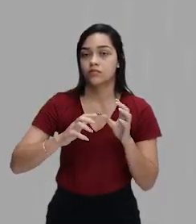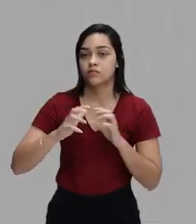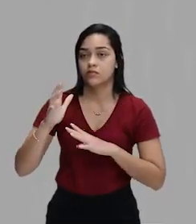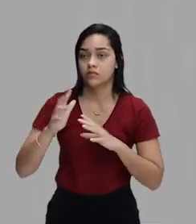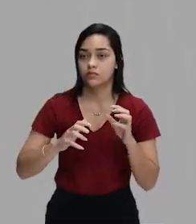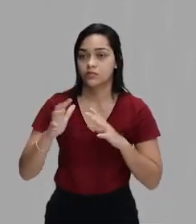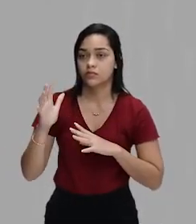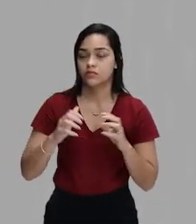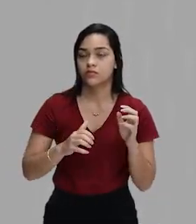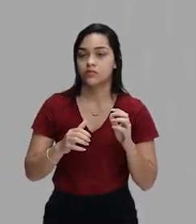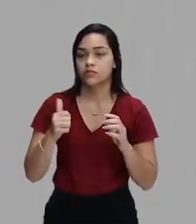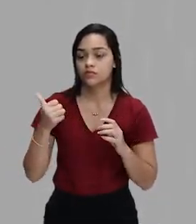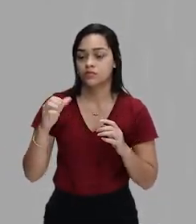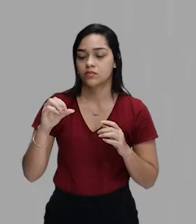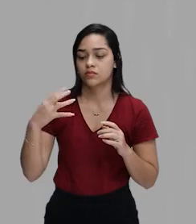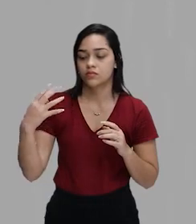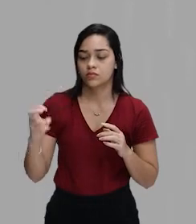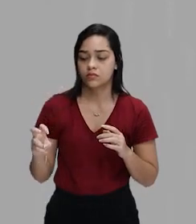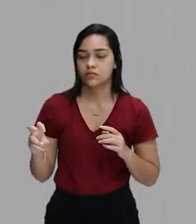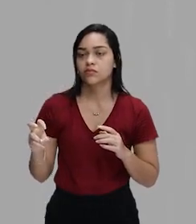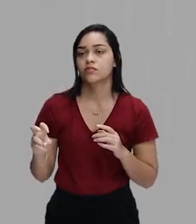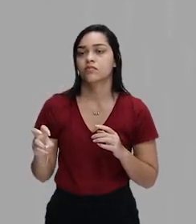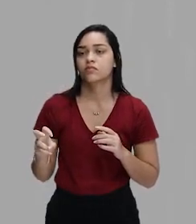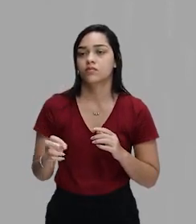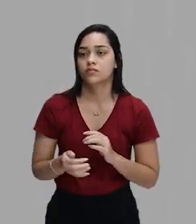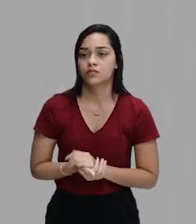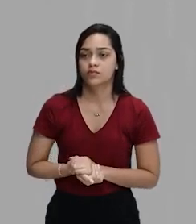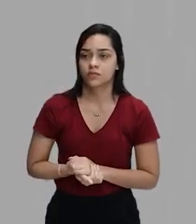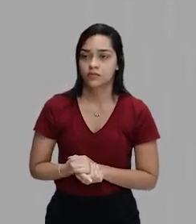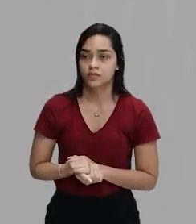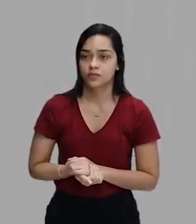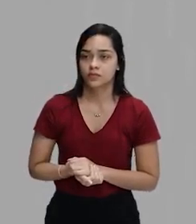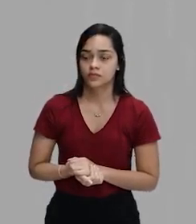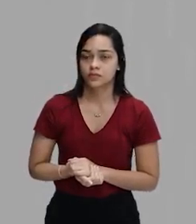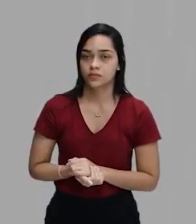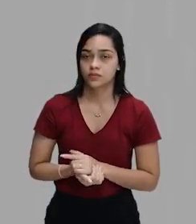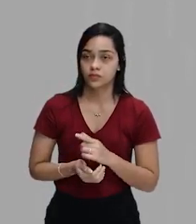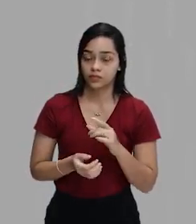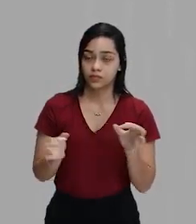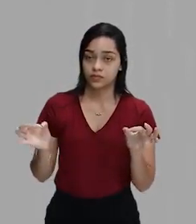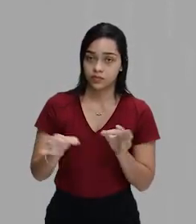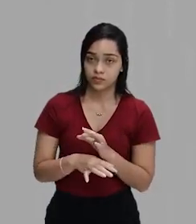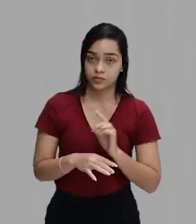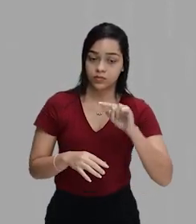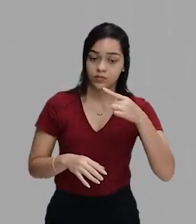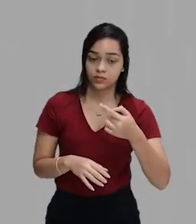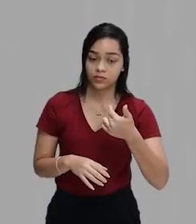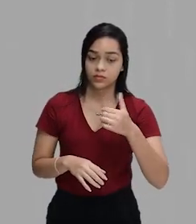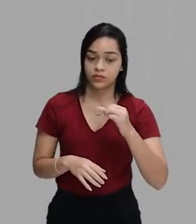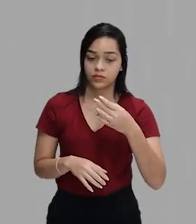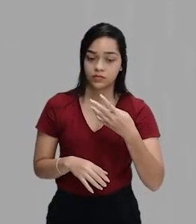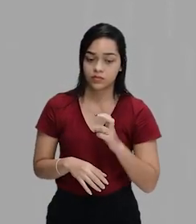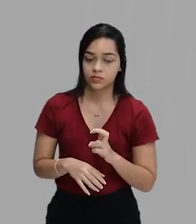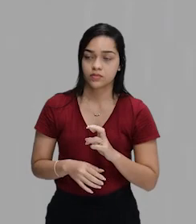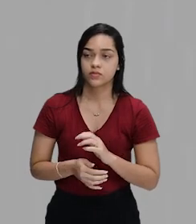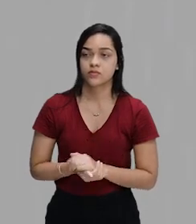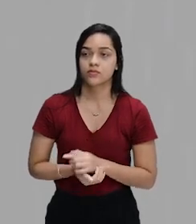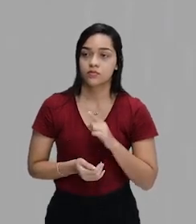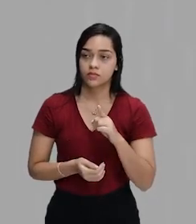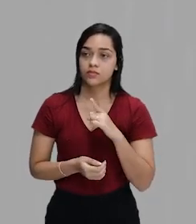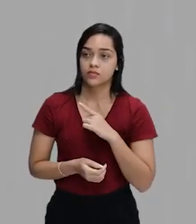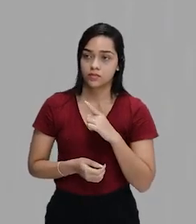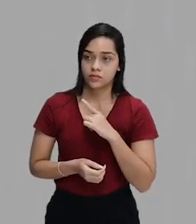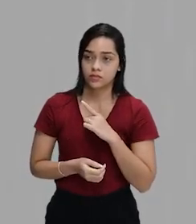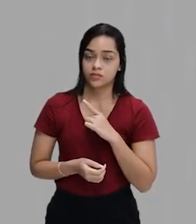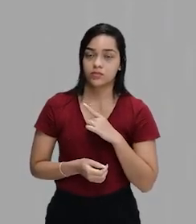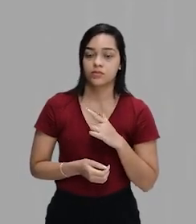mundo pós-1945, pós que a guerra termina em 1945, pós-Segunda Guerra Mundial. Você tem, de